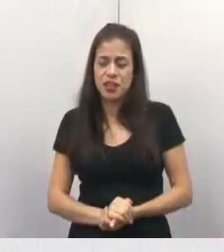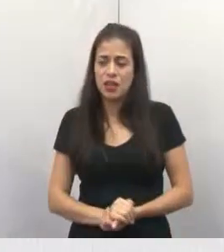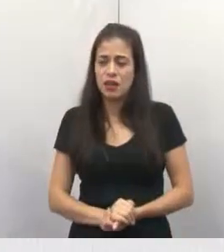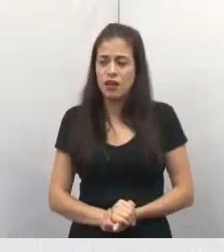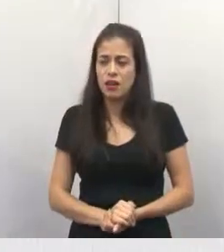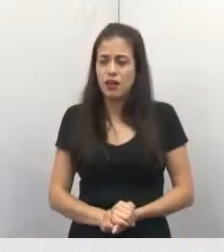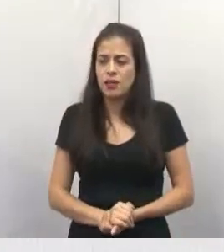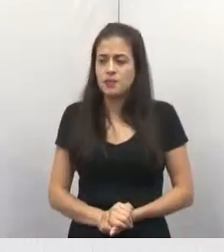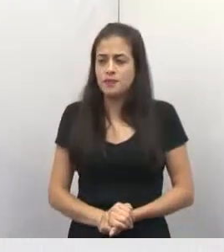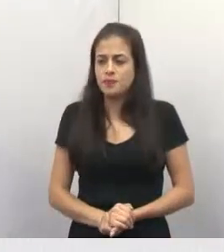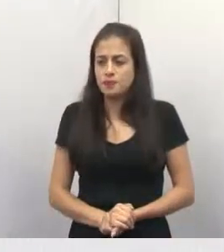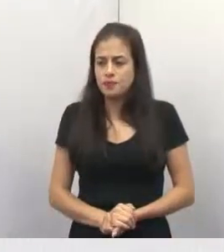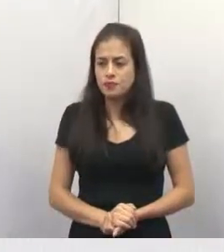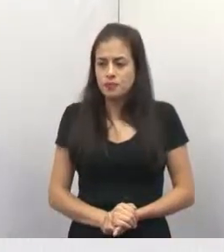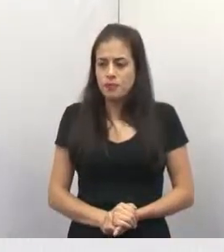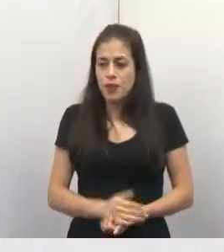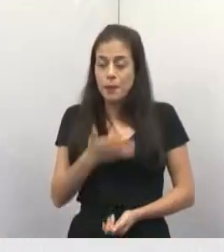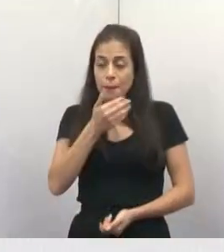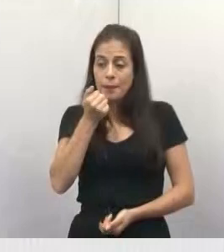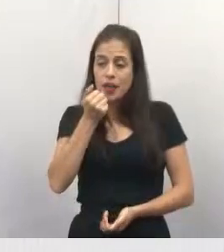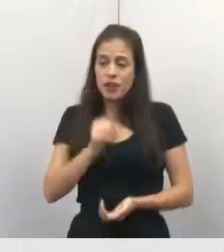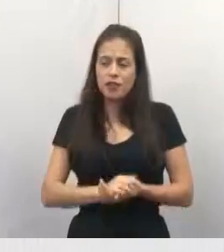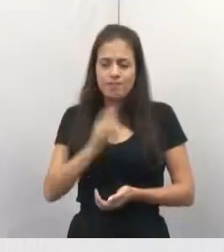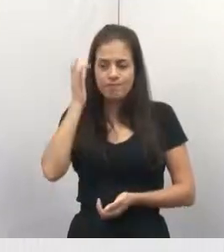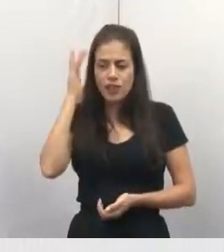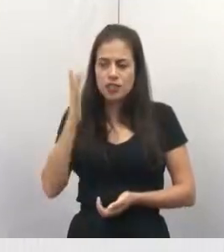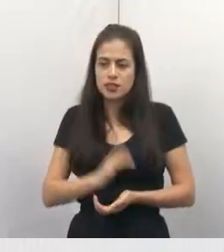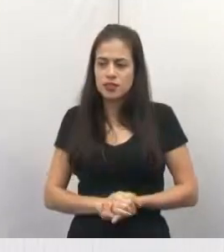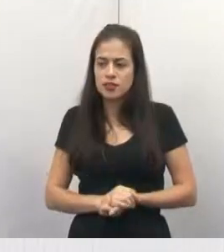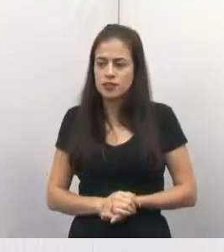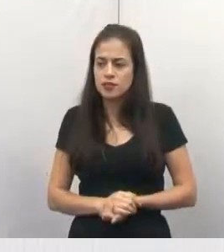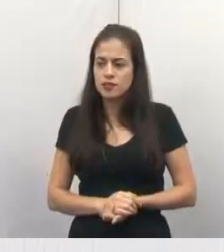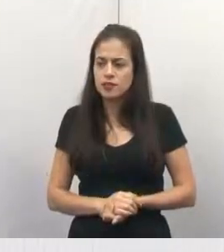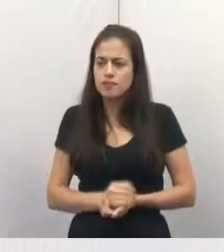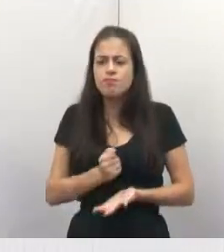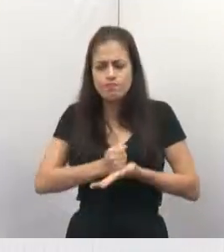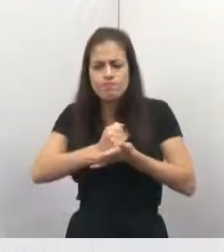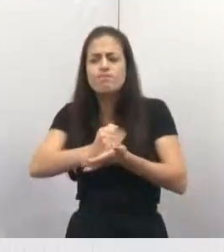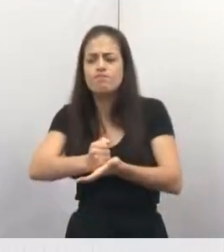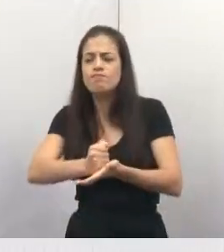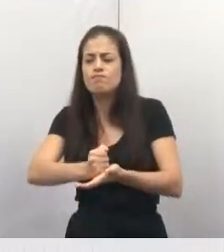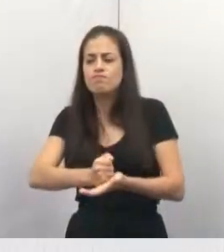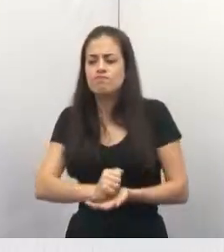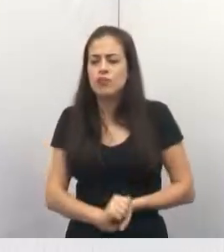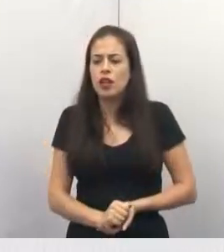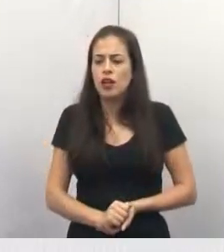eu faço da forma mais prática possível, hoje é assim que eu faço. Vai ajudar bastante, né? Porque